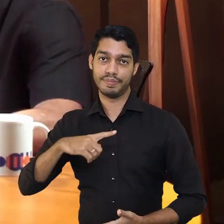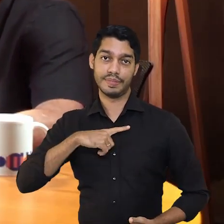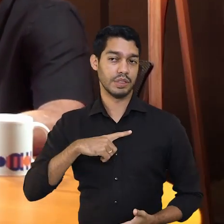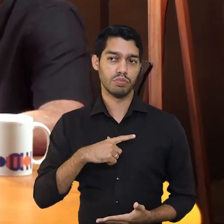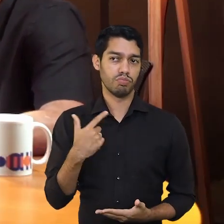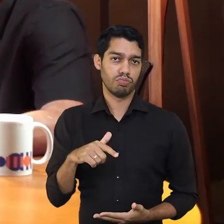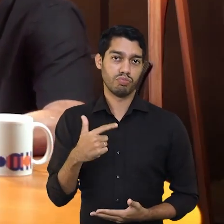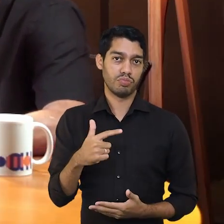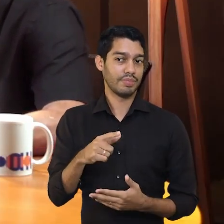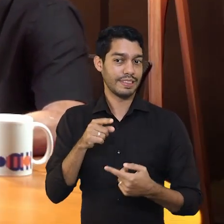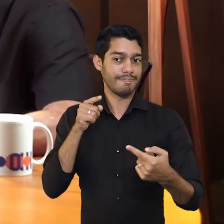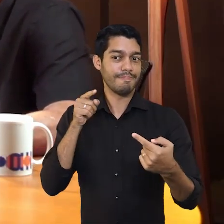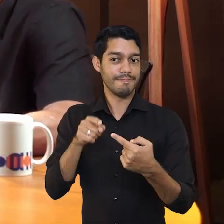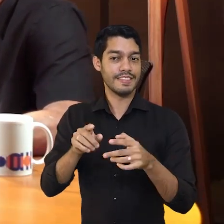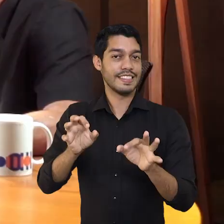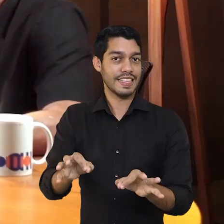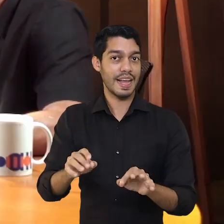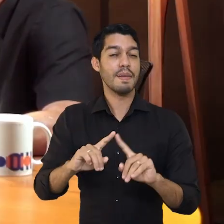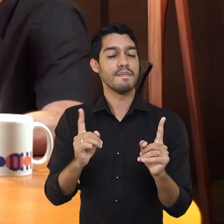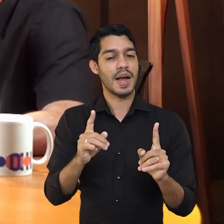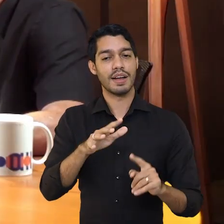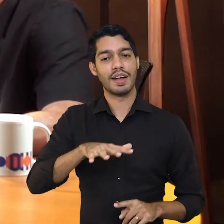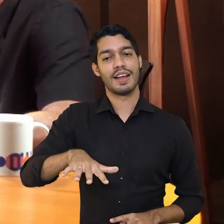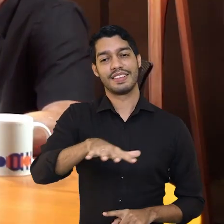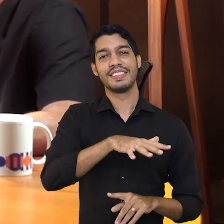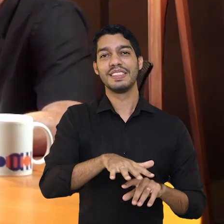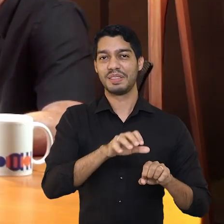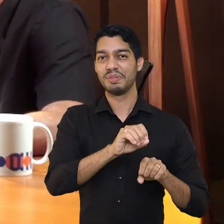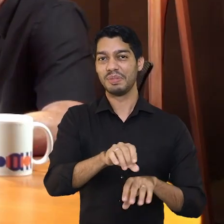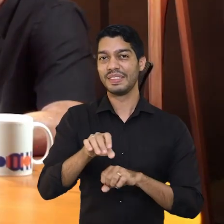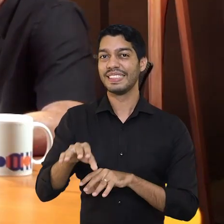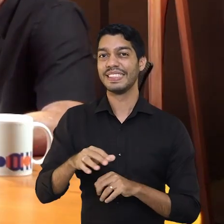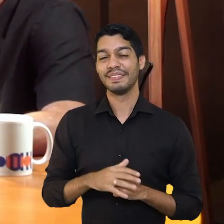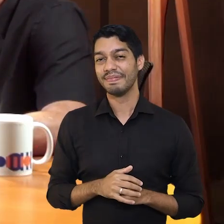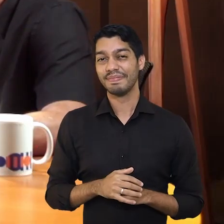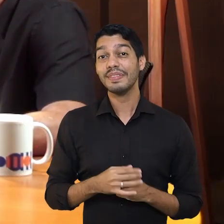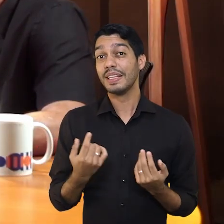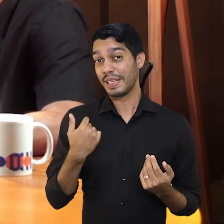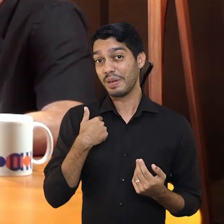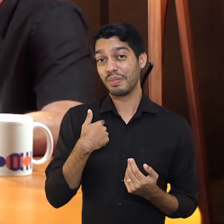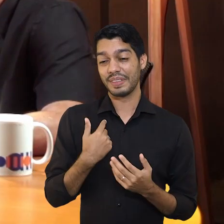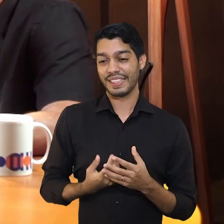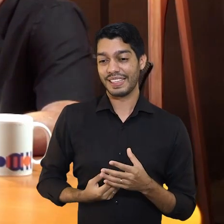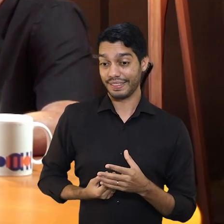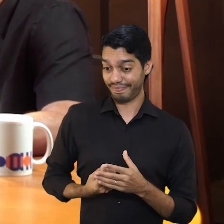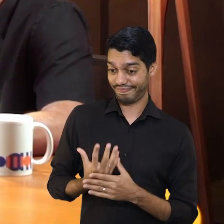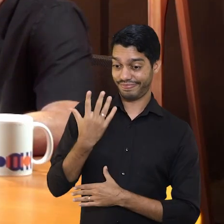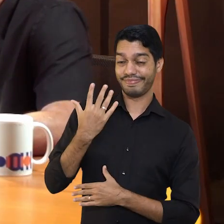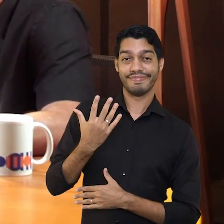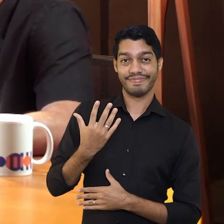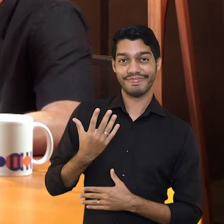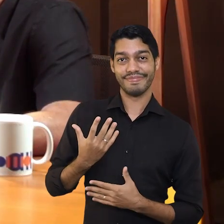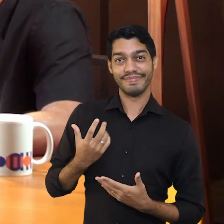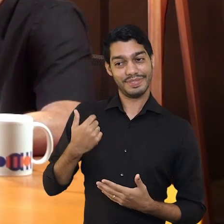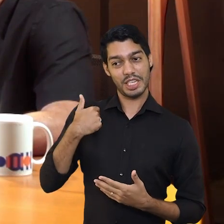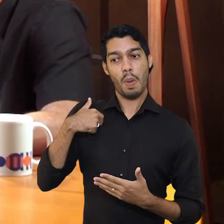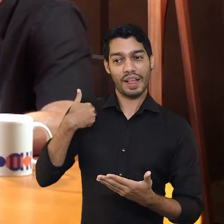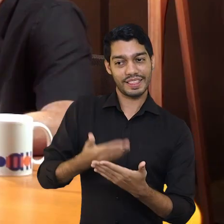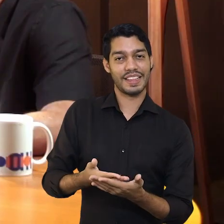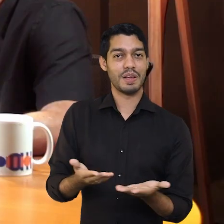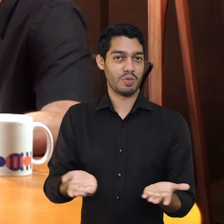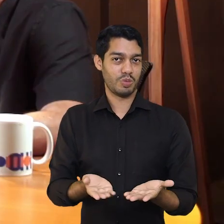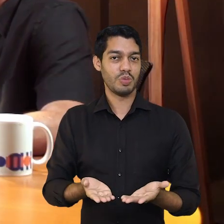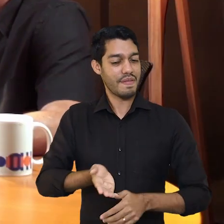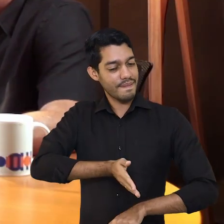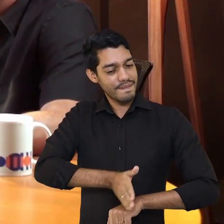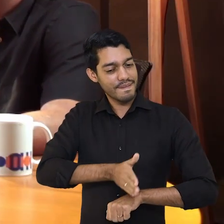que não tem exatamente a ver com o curso que você fez, mas com a educação como um todo. Então é meio que assim que eu me tornei e tenho me tornado ainda uma